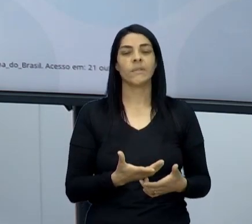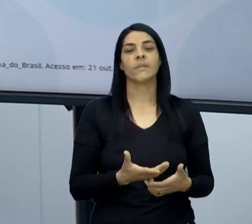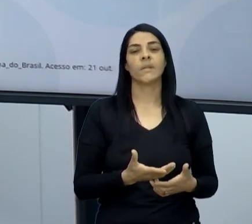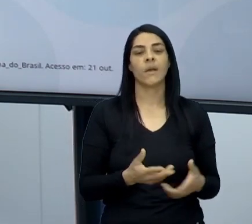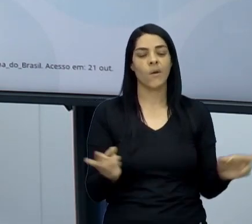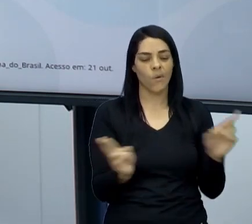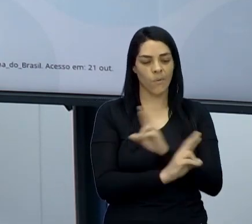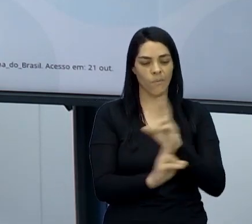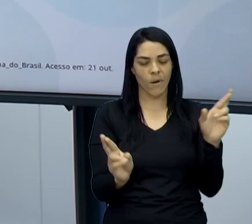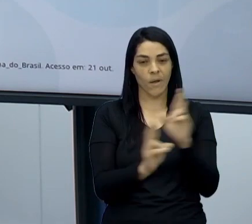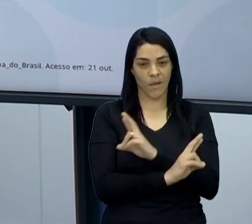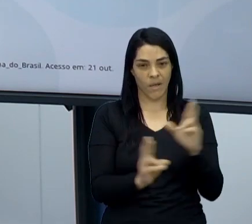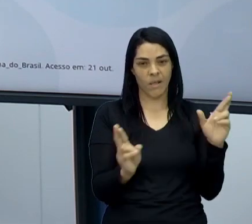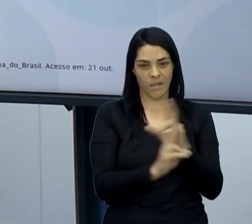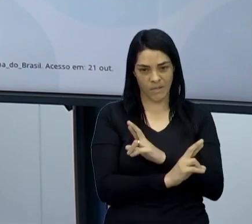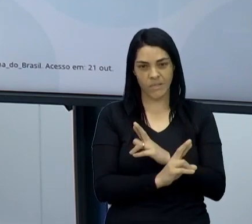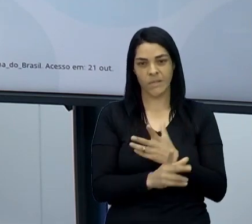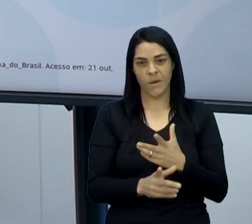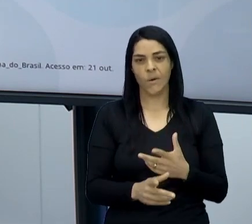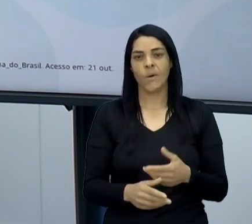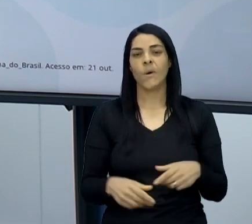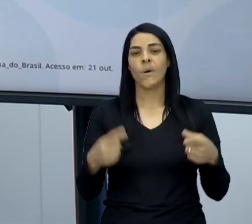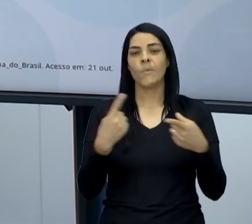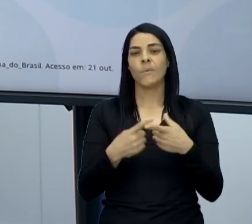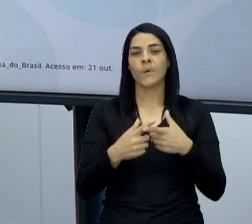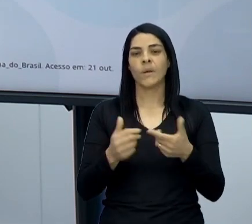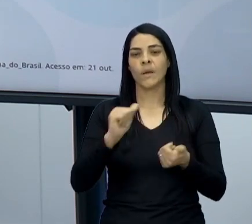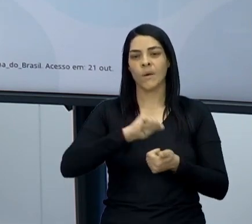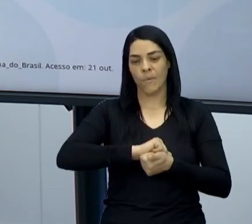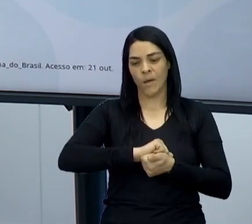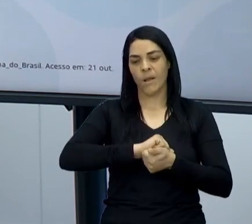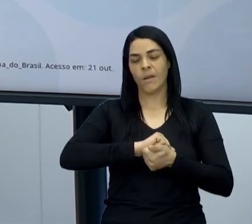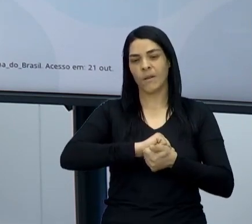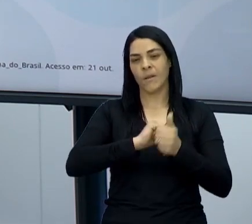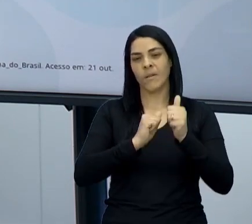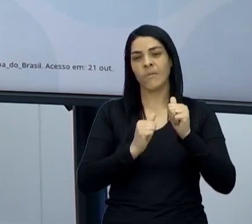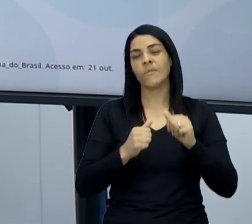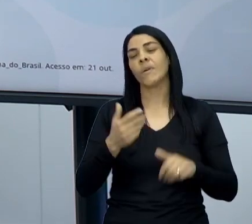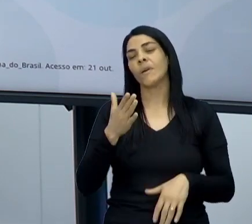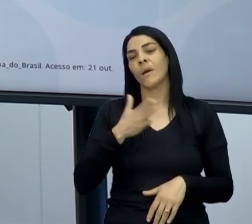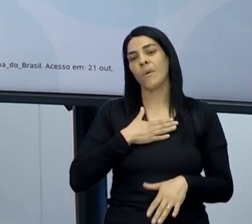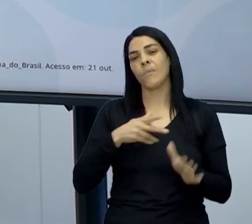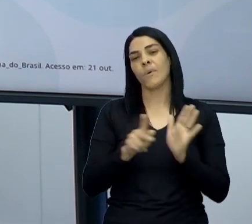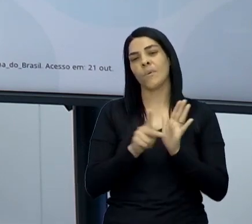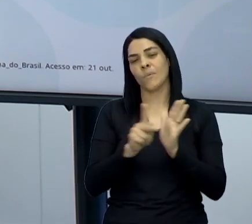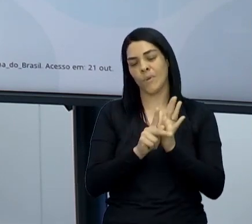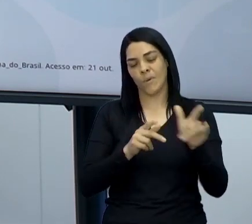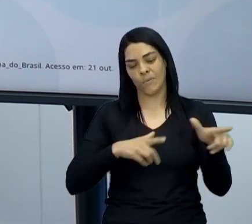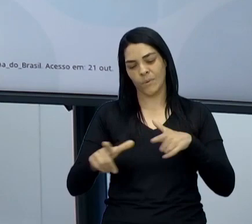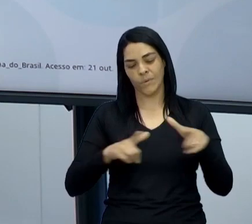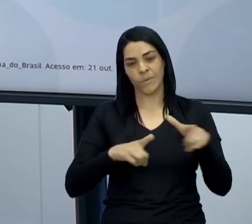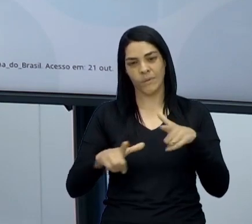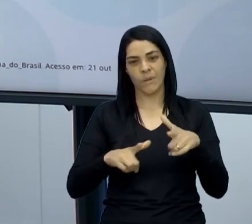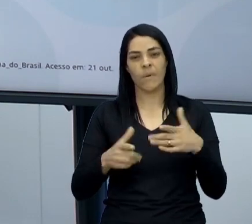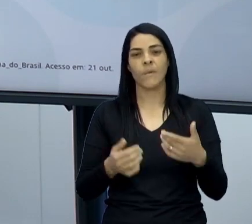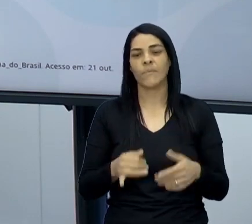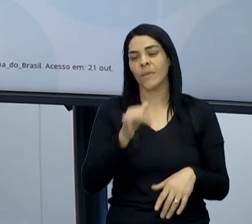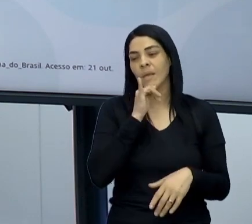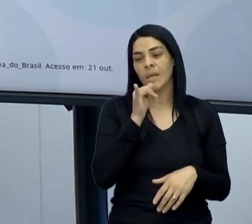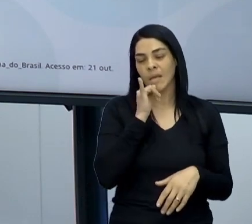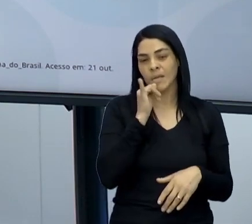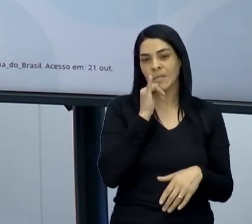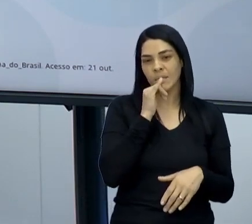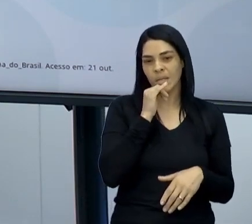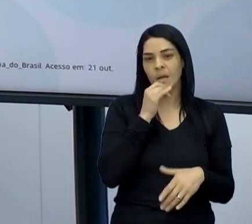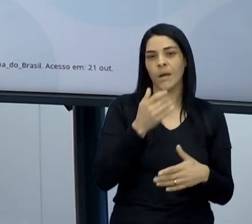eu posso me focar melhor em qualificar meu trabalho. Se eu sou apenas o dono de uma sala de cinema, eu posso, por exemplo, investir em pipoca, posso